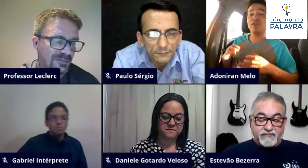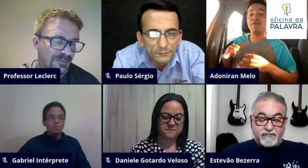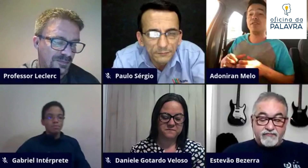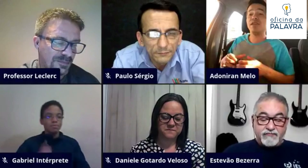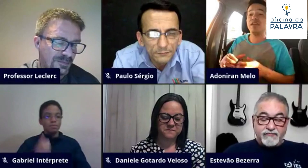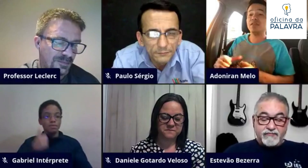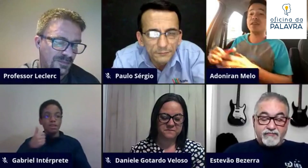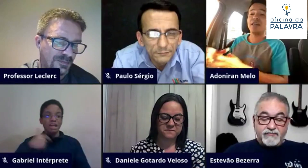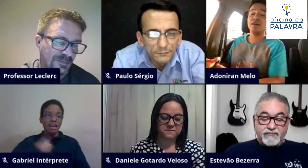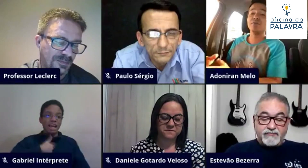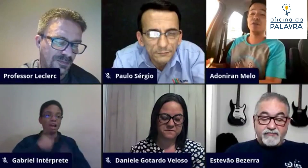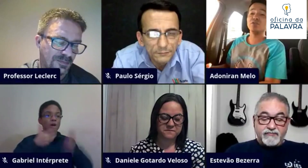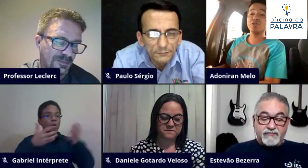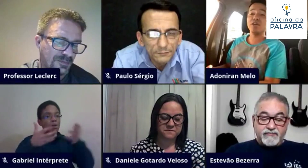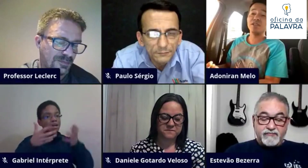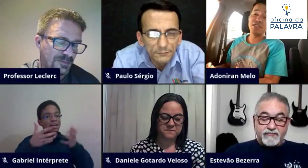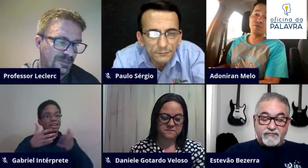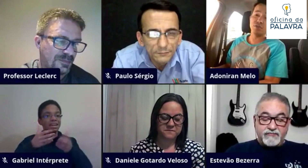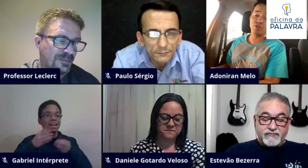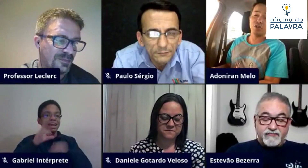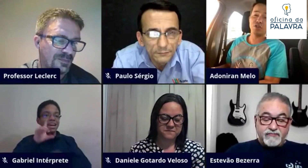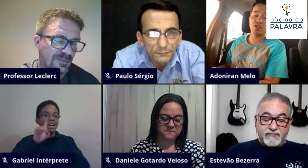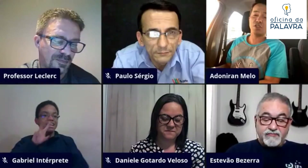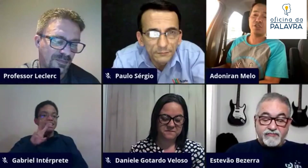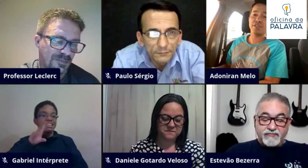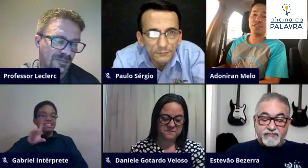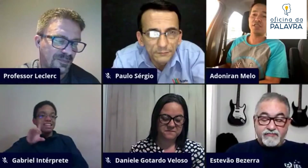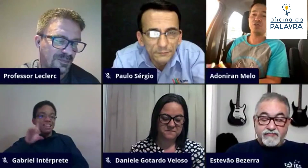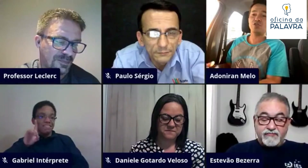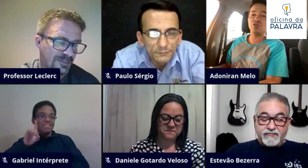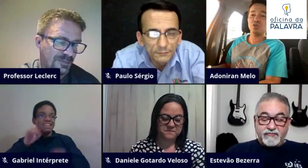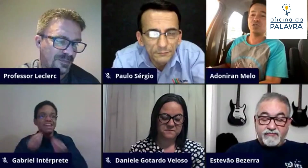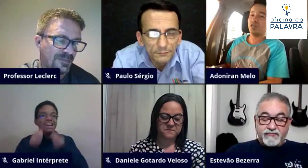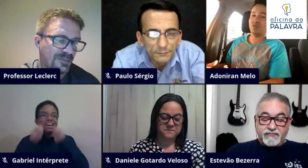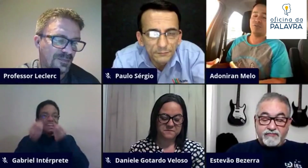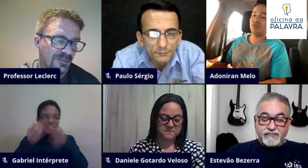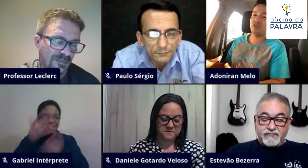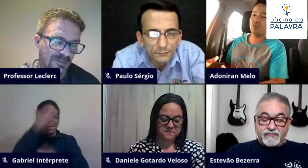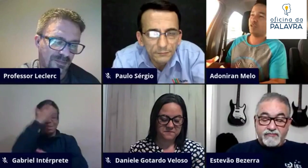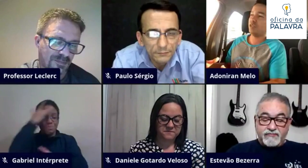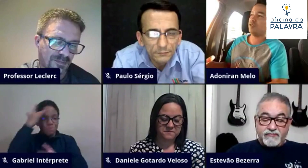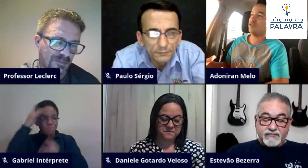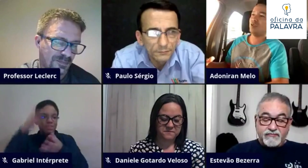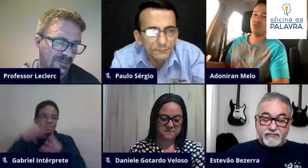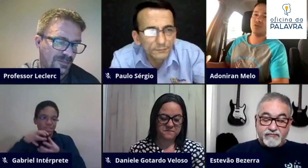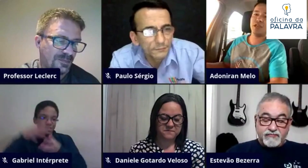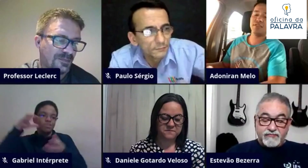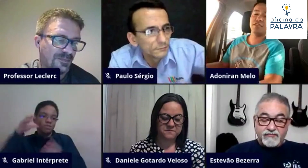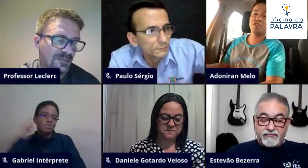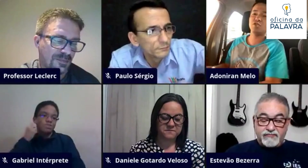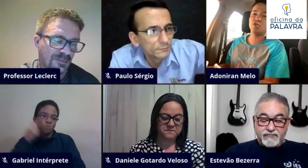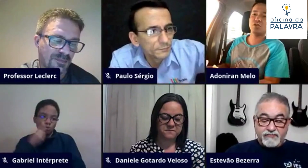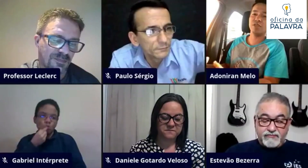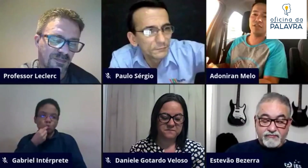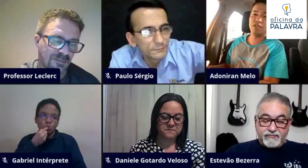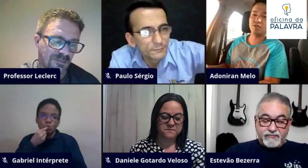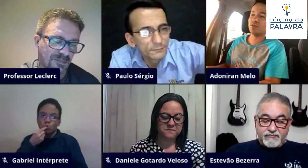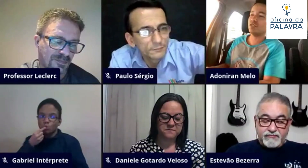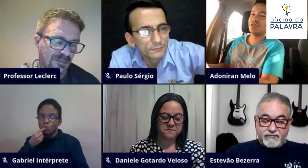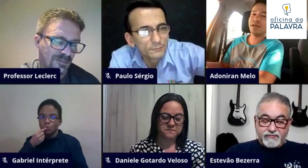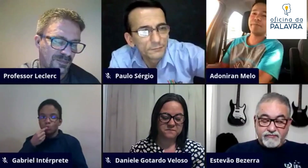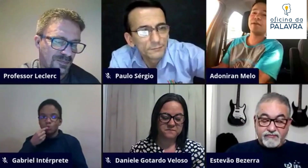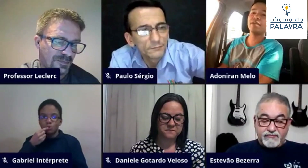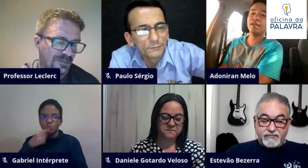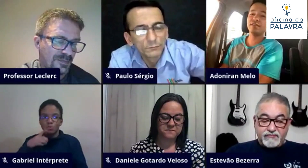fazer um DVD e dar na mão dos velhinhos da nossa igreja. Dos surdos, eram, tipo ali, a gente tem uns 10, 15 surdos